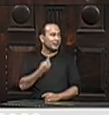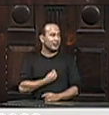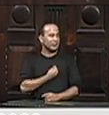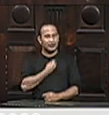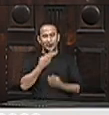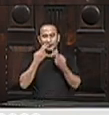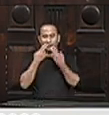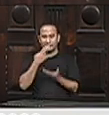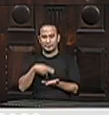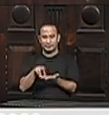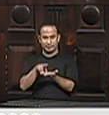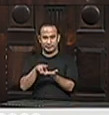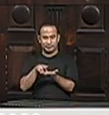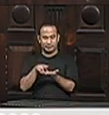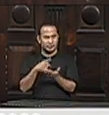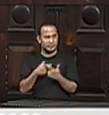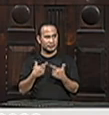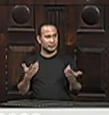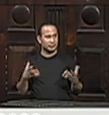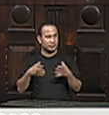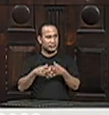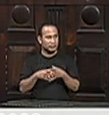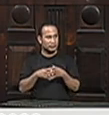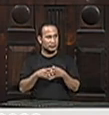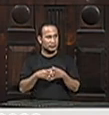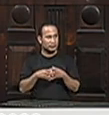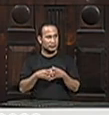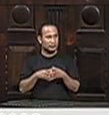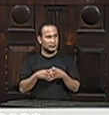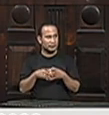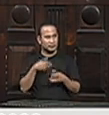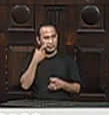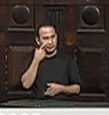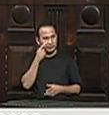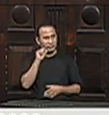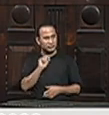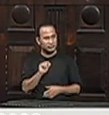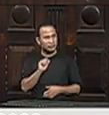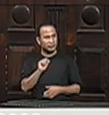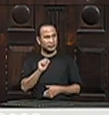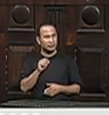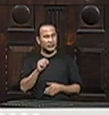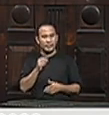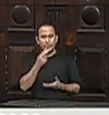direito a voto. A bem da verdade, o